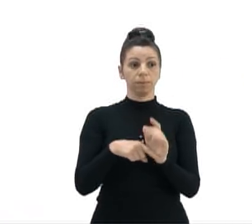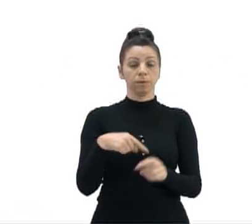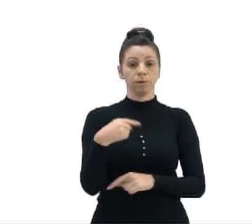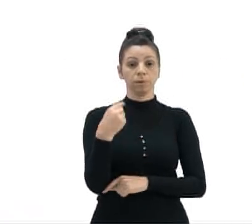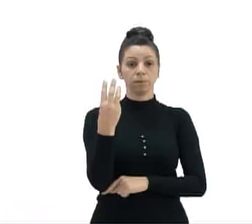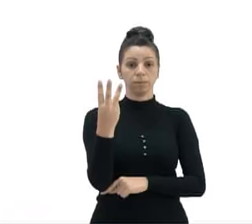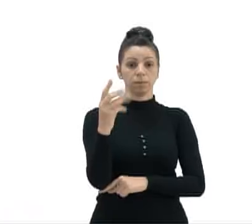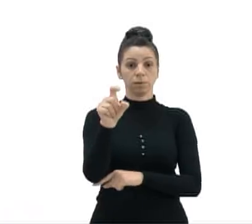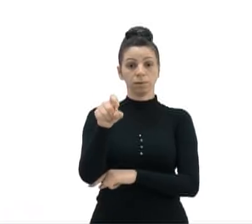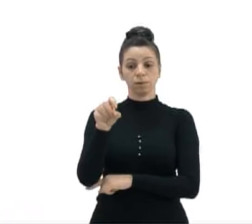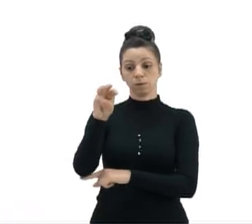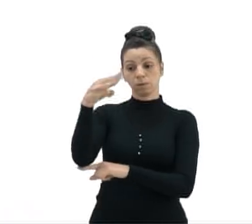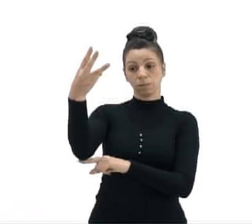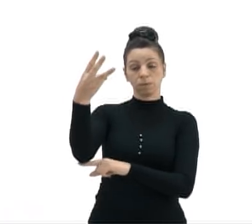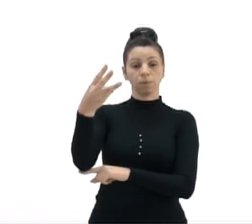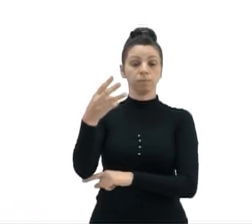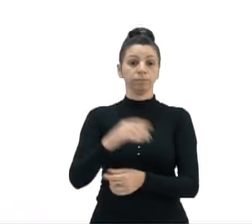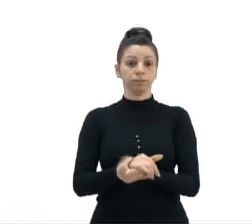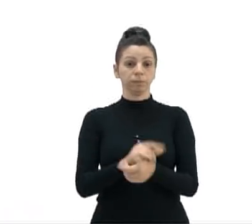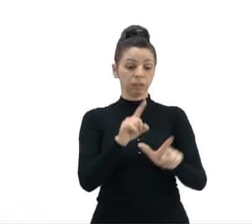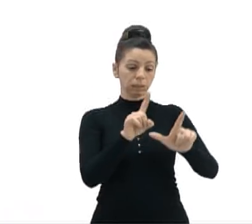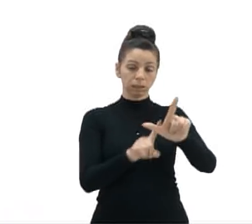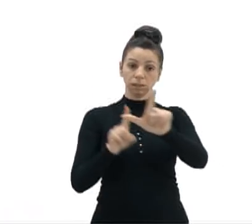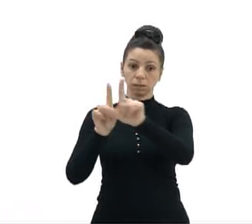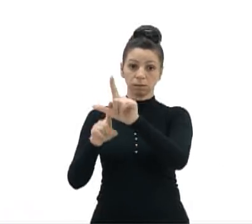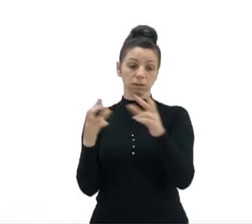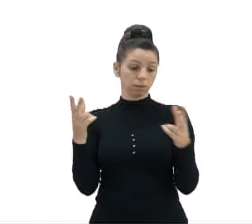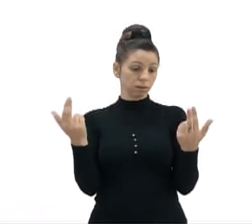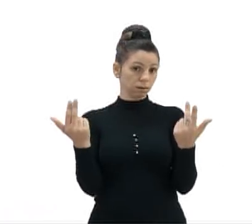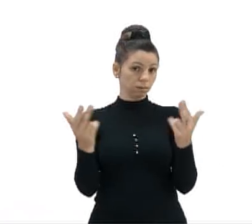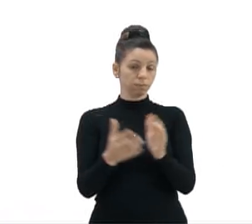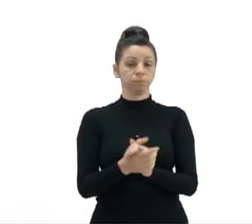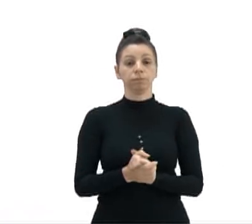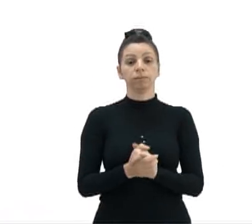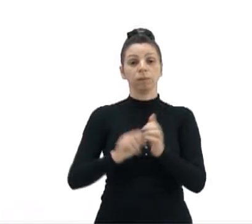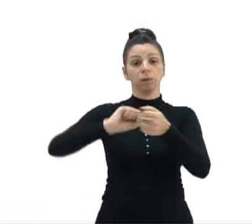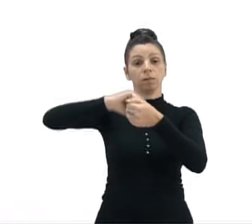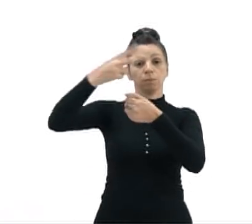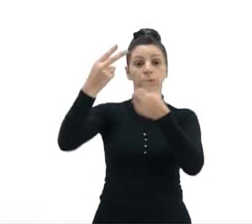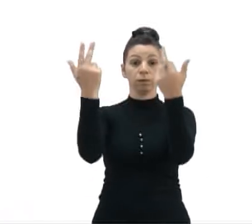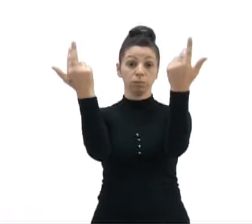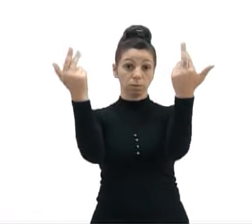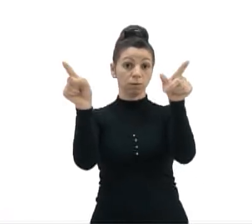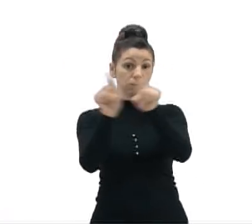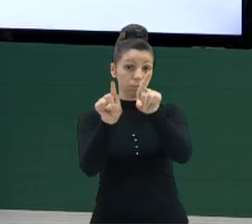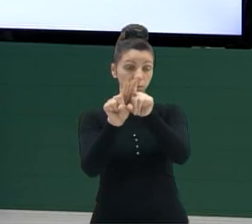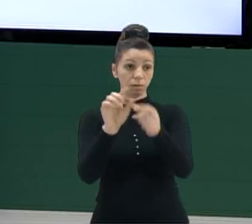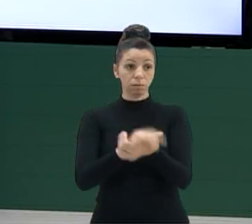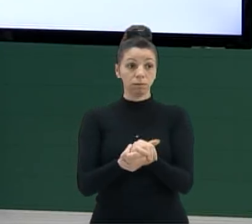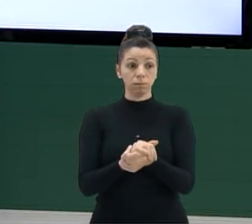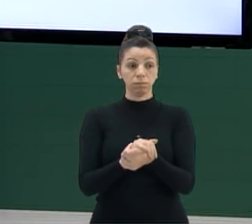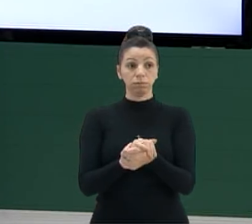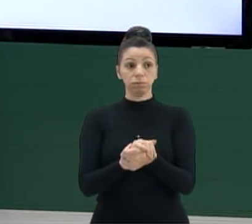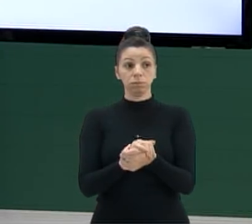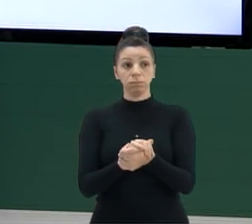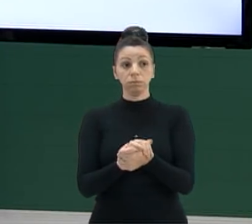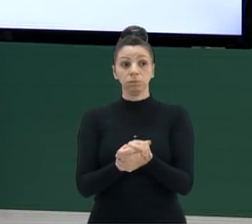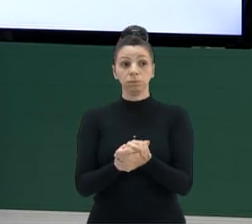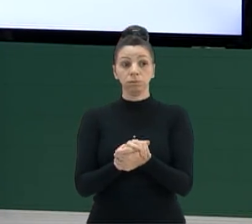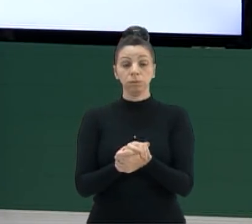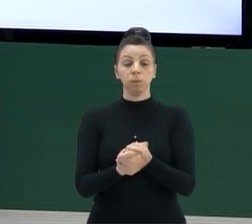Legal, são letras iguais com o mesmo expoente. Na outra letra aqui, que é a mesma A, mas é a